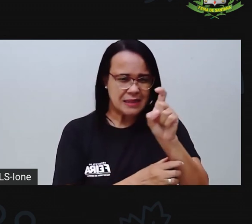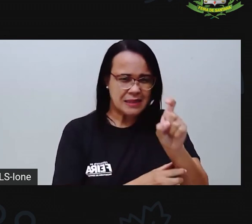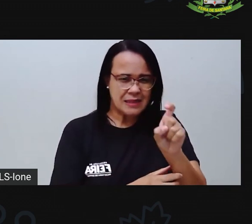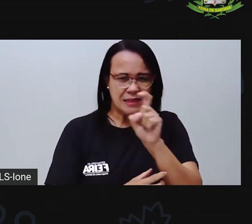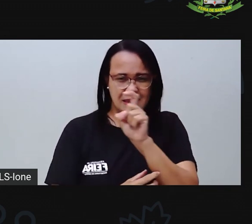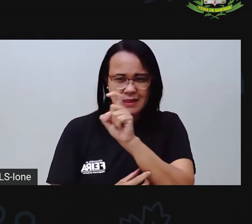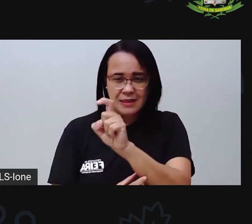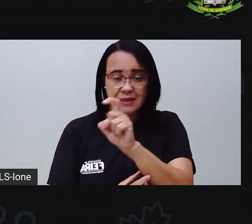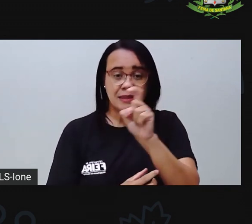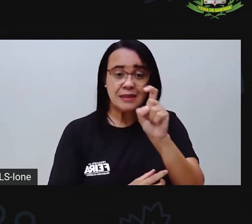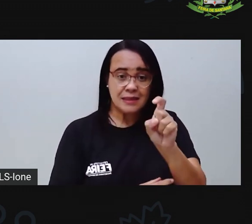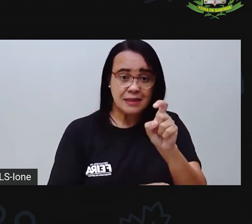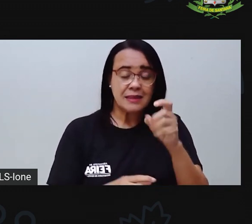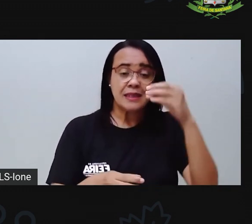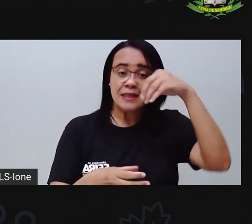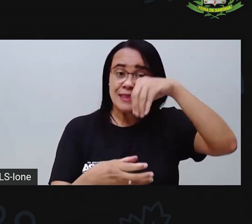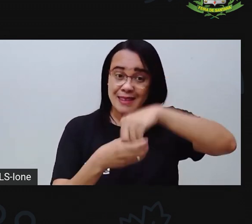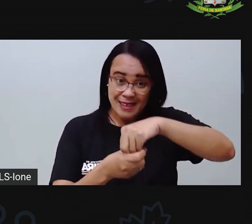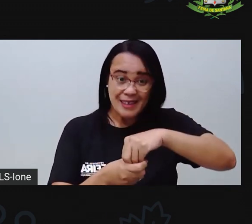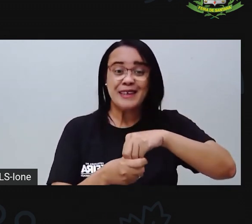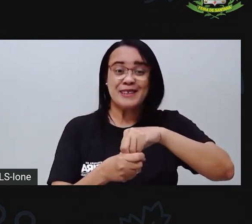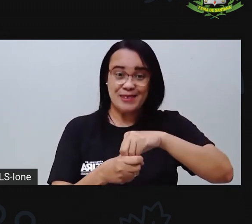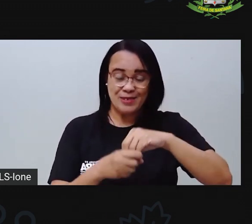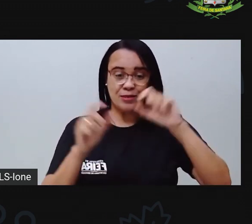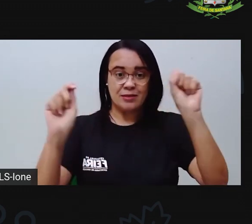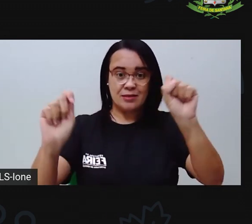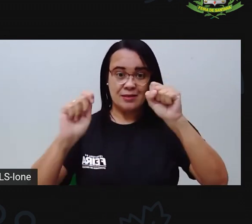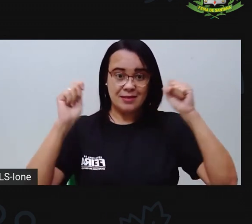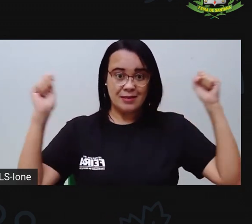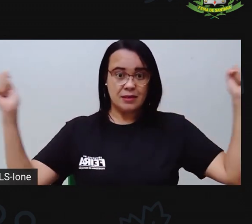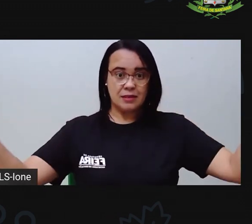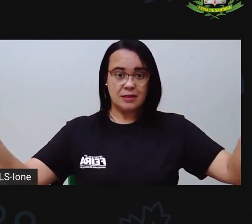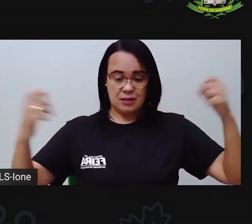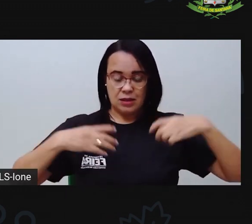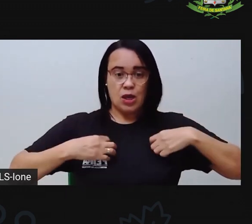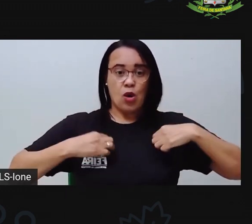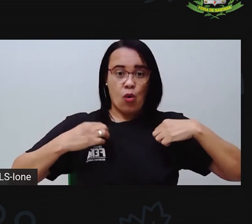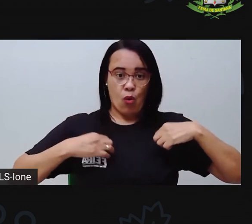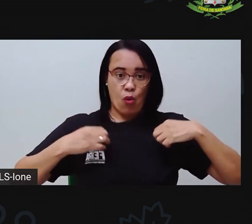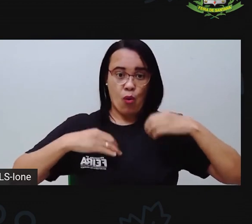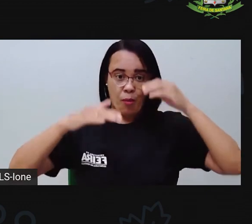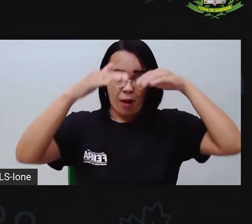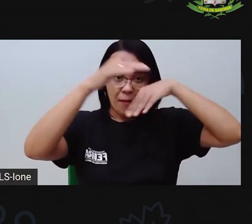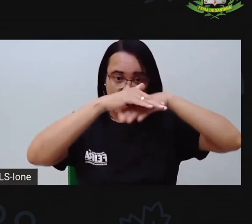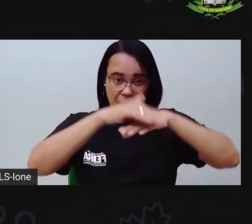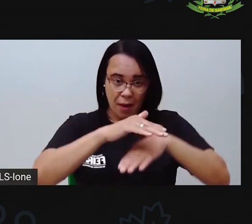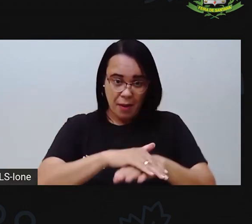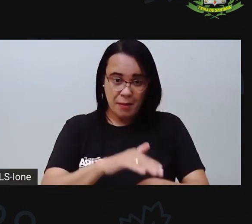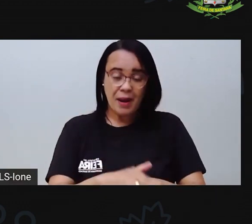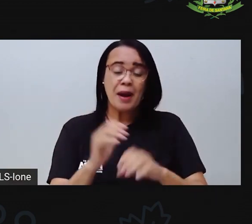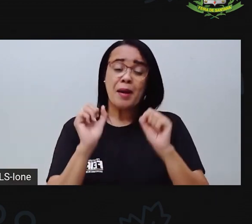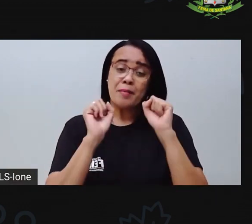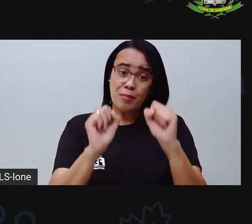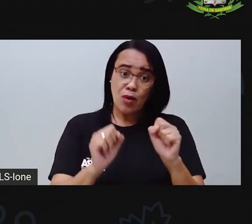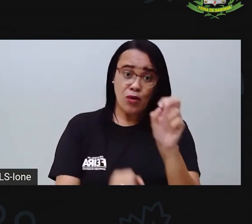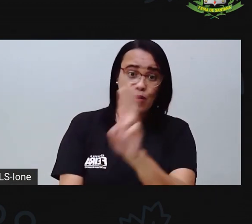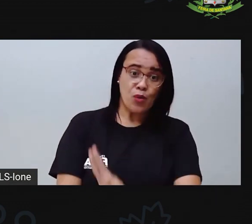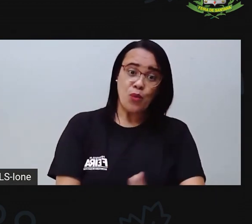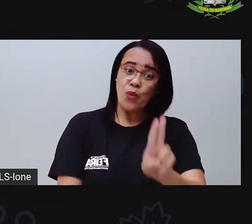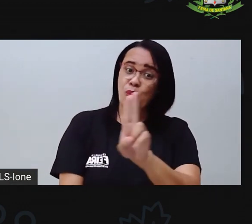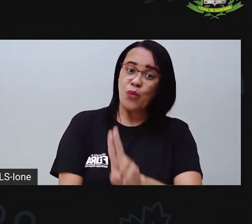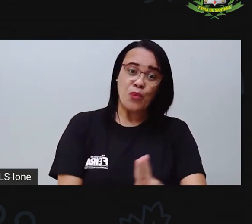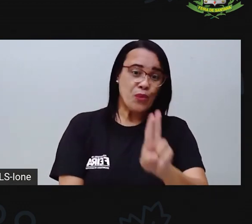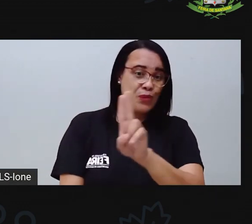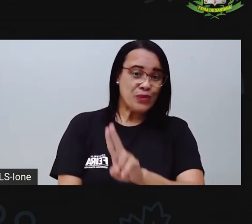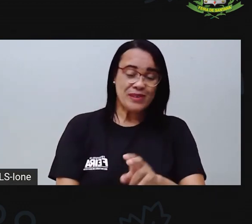lá aquela paredinha do quarto que fica dando mofo constantemente, então vocês podem estar usando esse antimofo para isso.